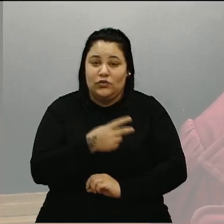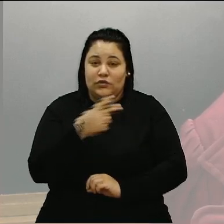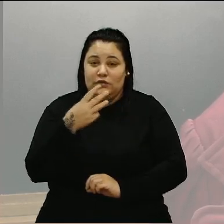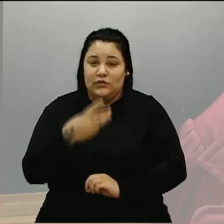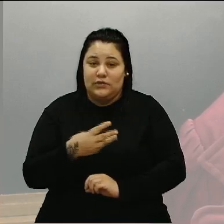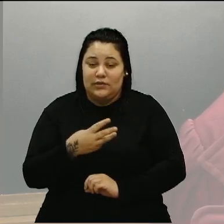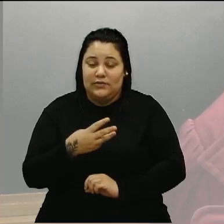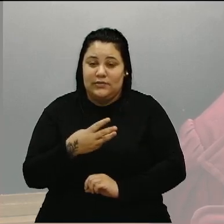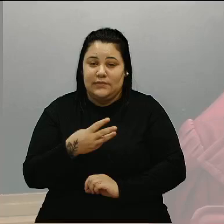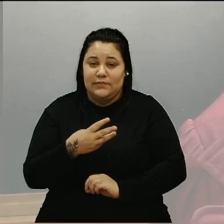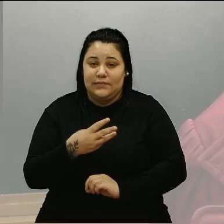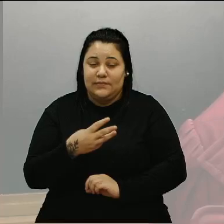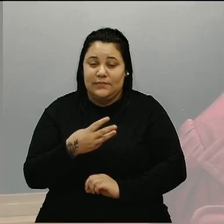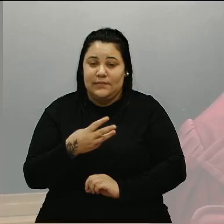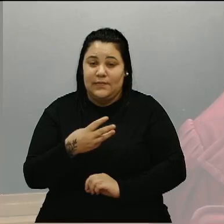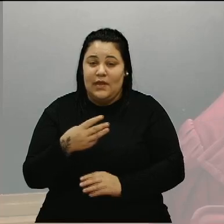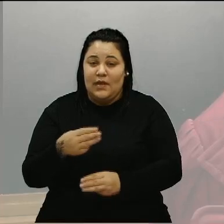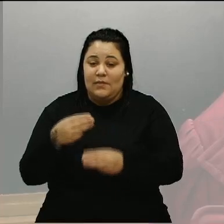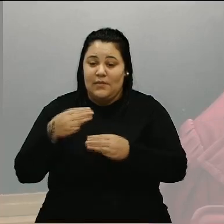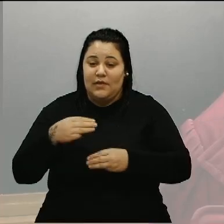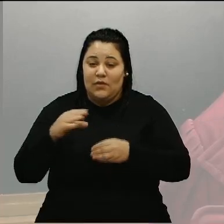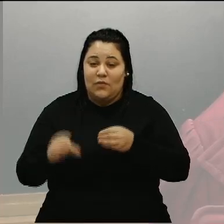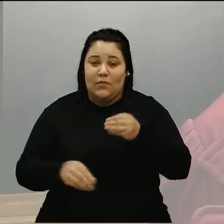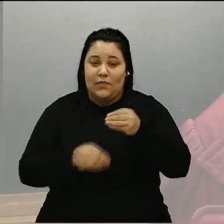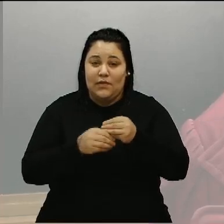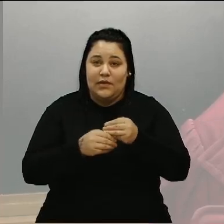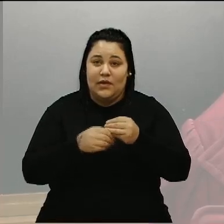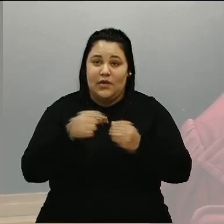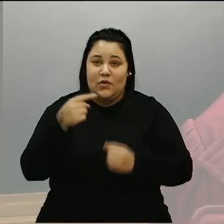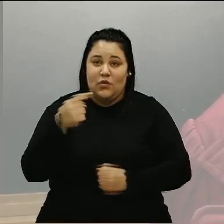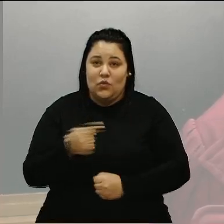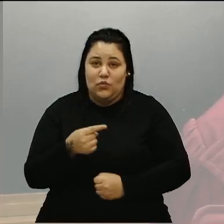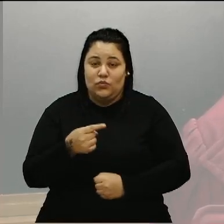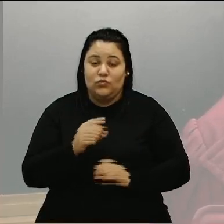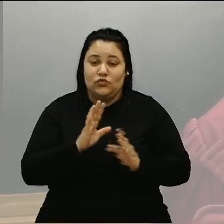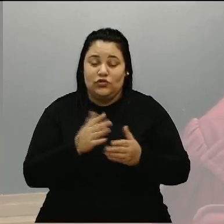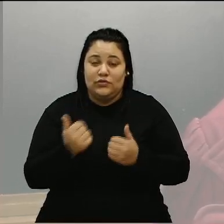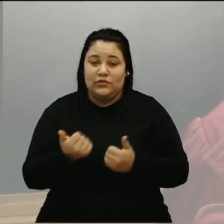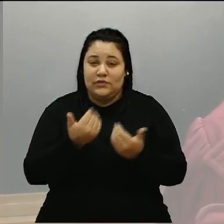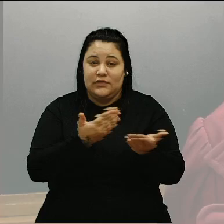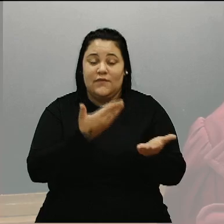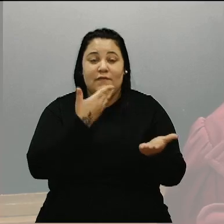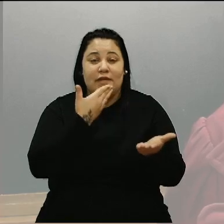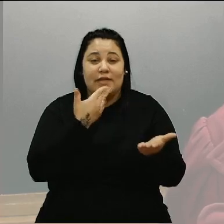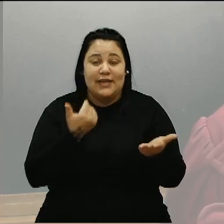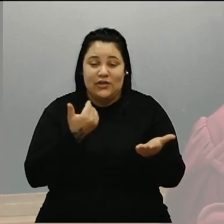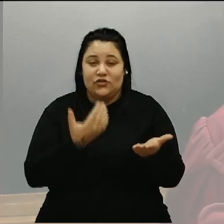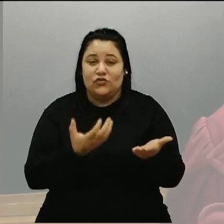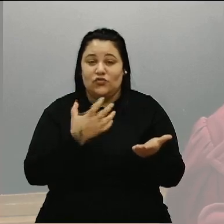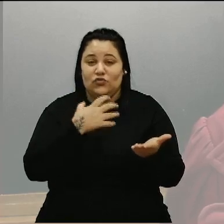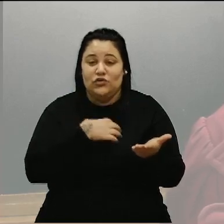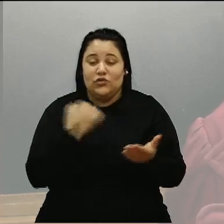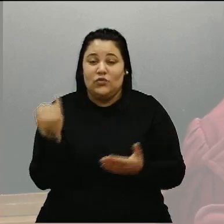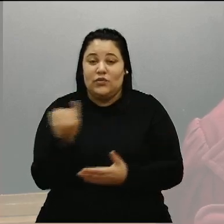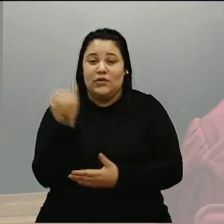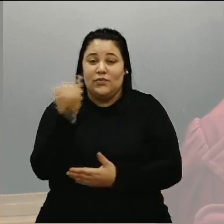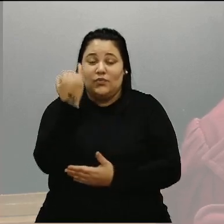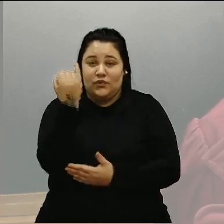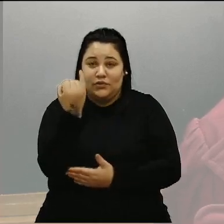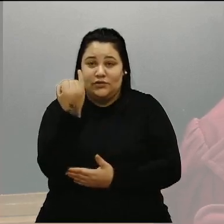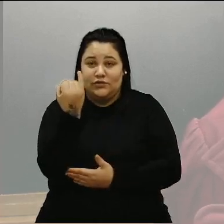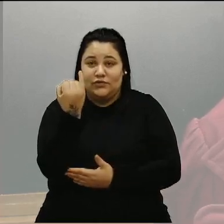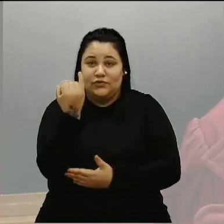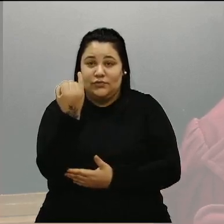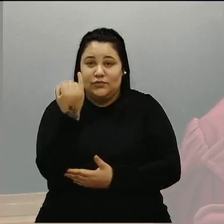e 3 e emenda aditiva 1, uma vez que beneficiam de forma significativa a produção e